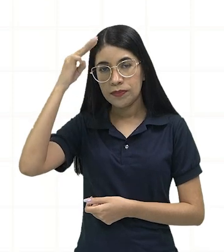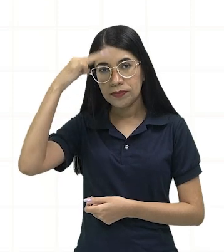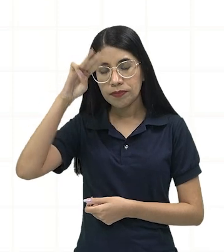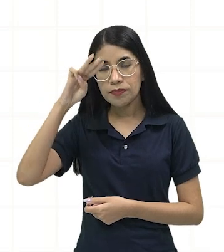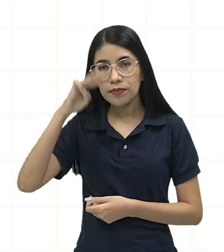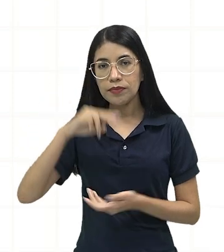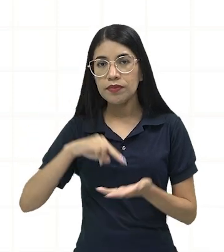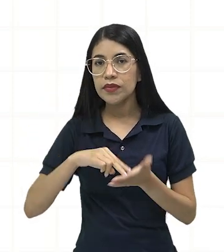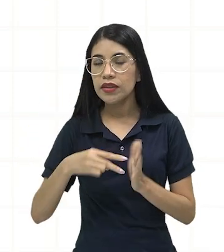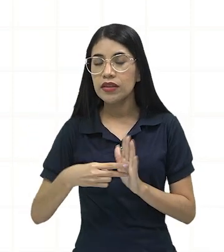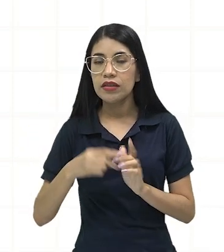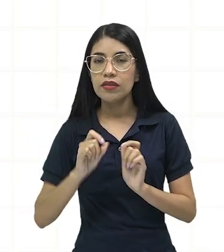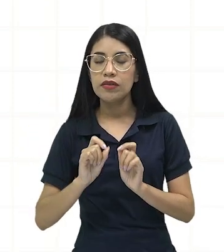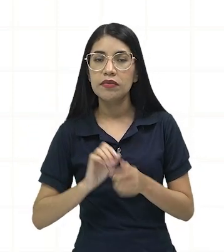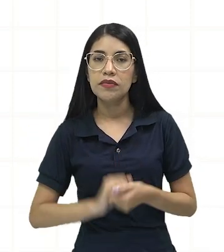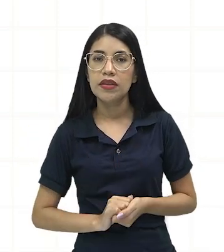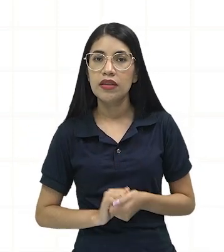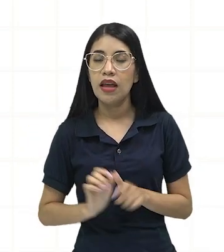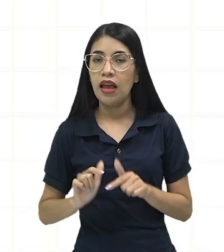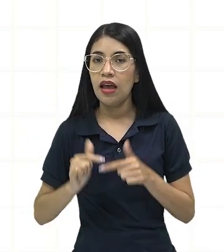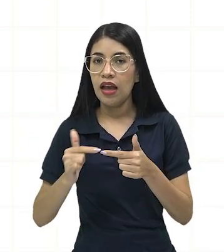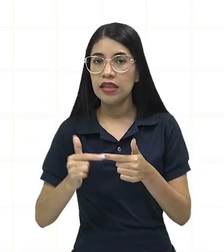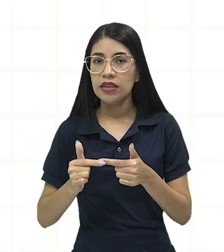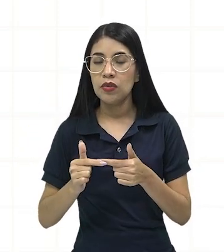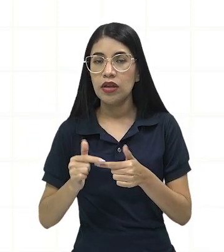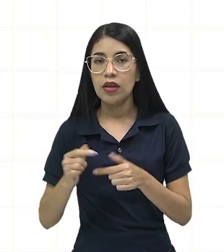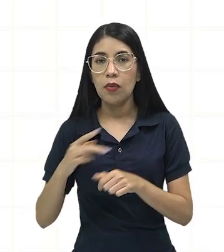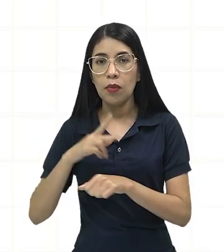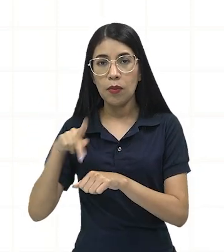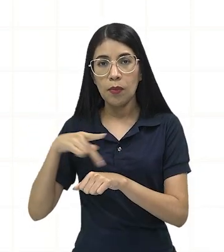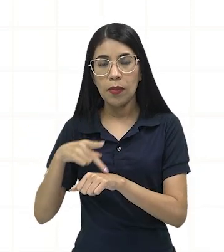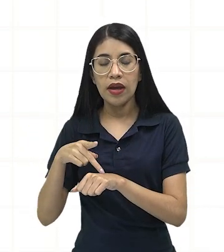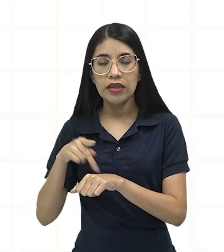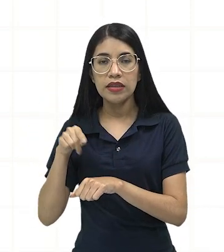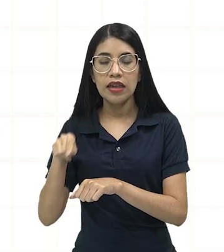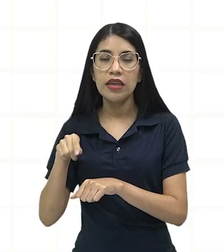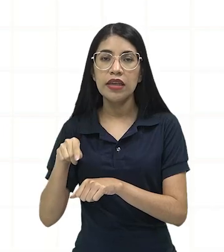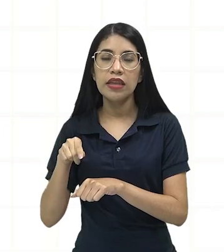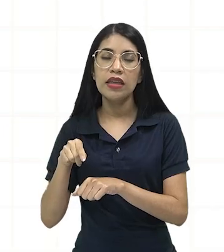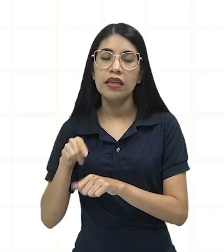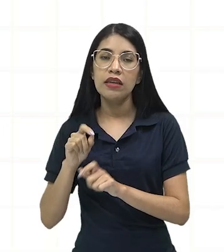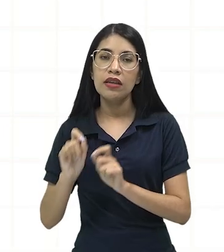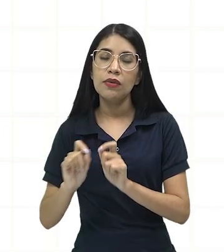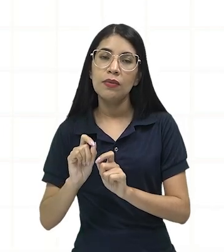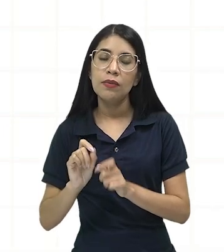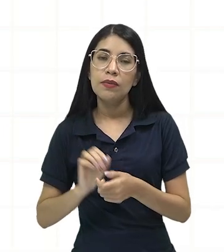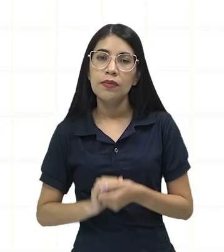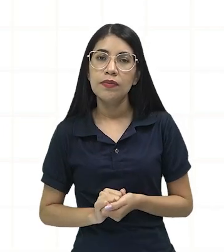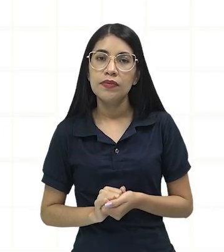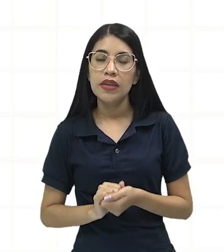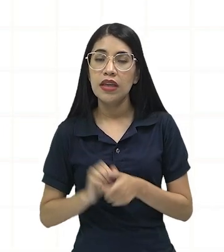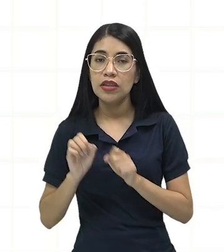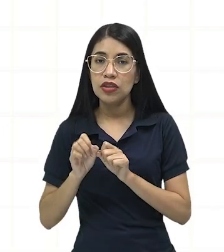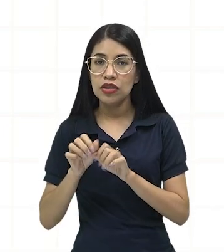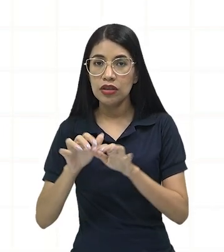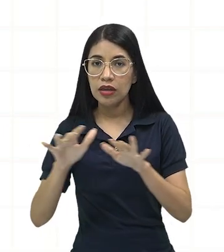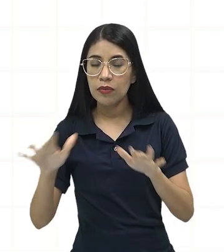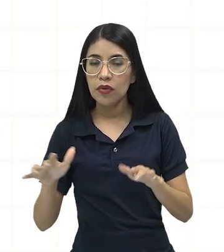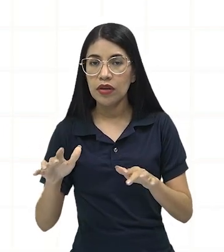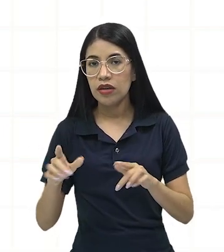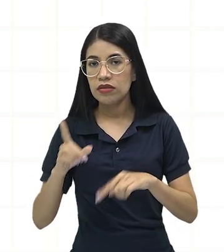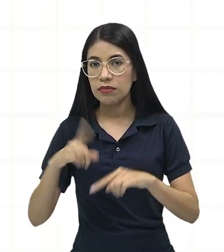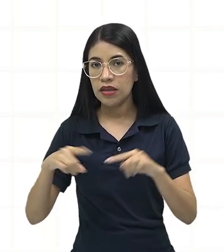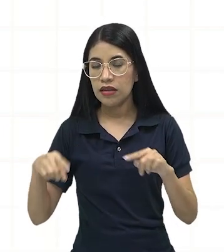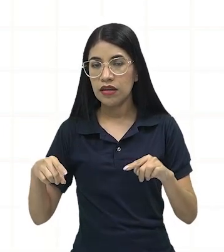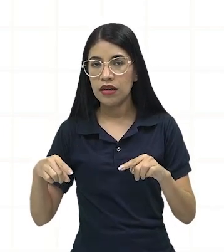seja, da ação ali, né, de apenas um país cuidar, né, da distribuição daquele